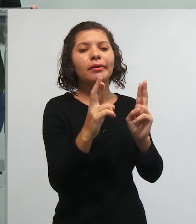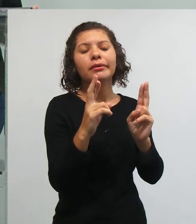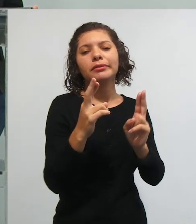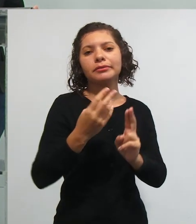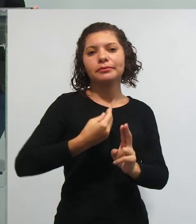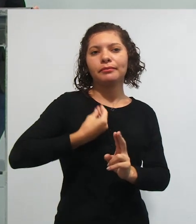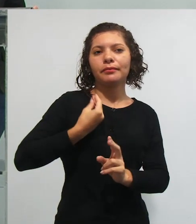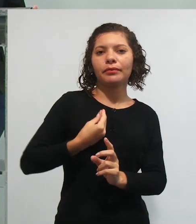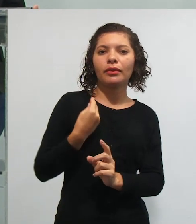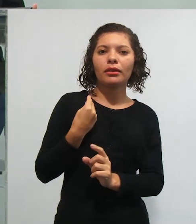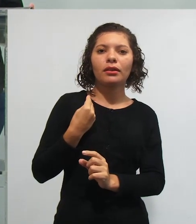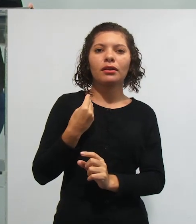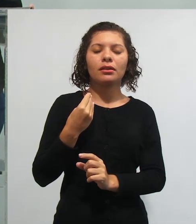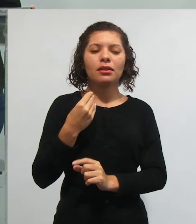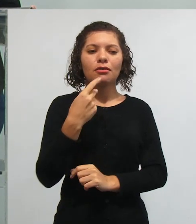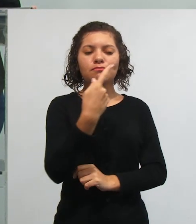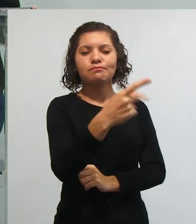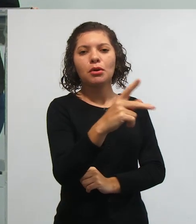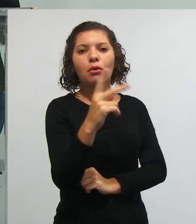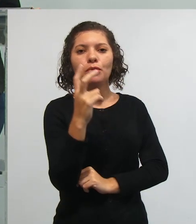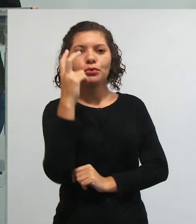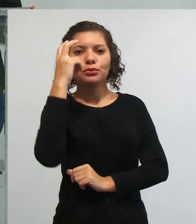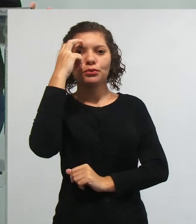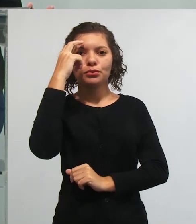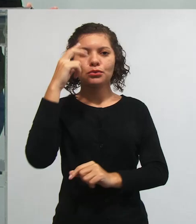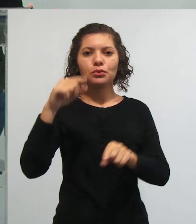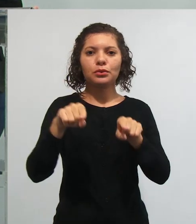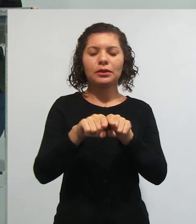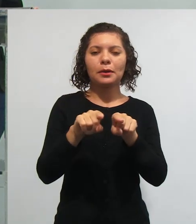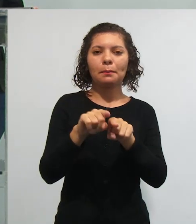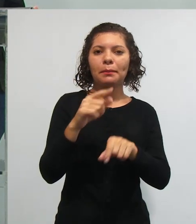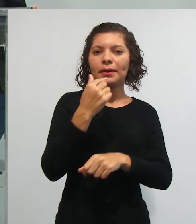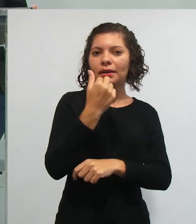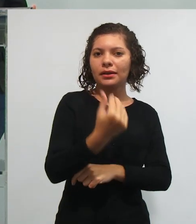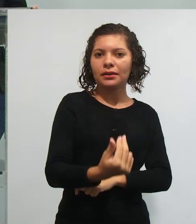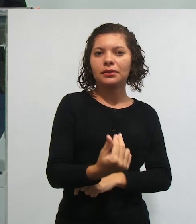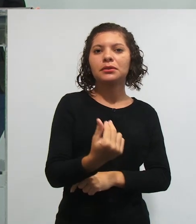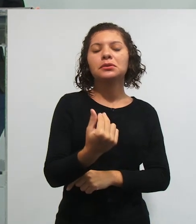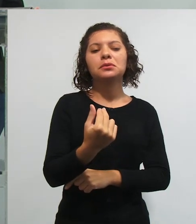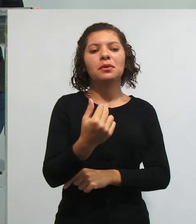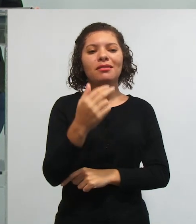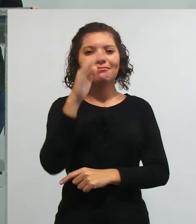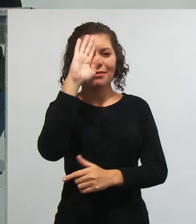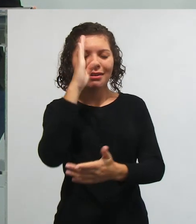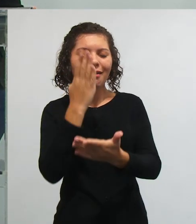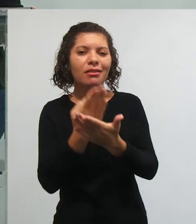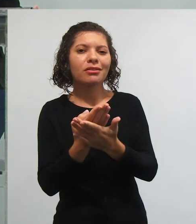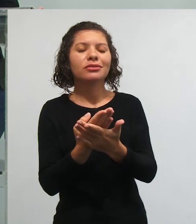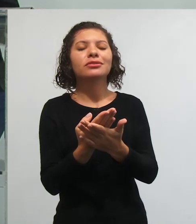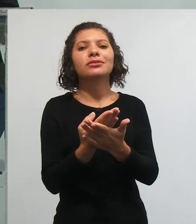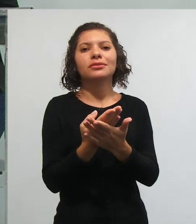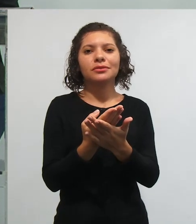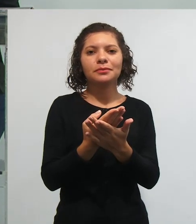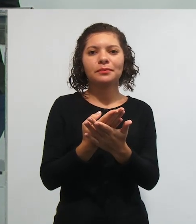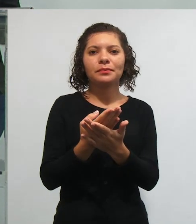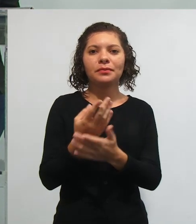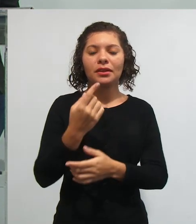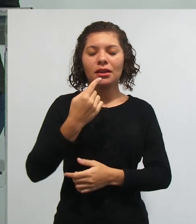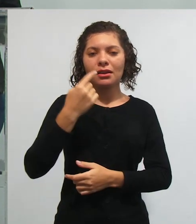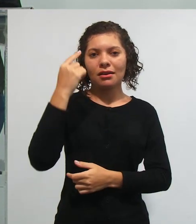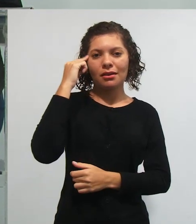seu meio de convivência as suas culturas a sua língua a sua crença é eu